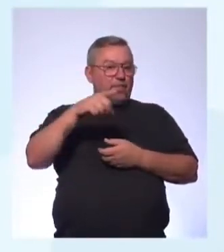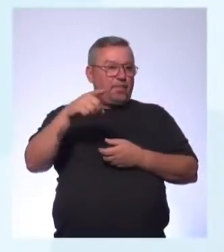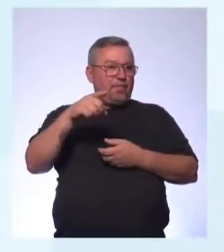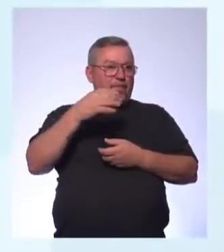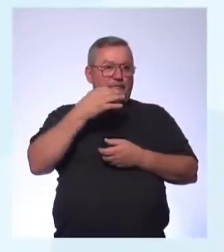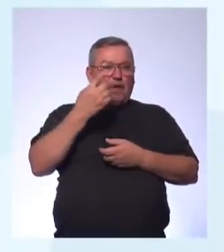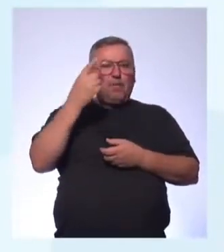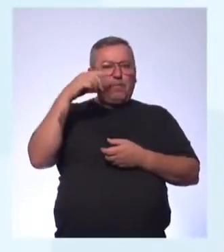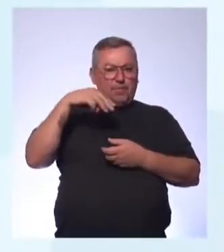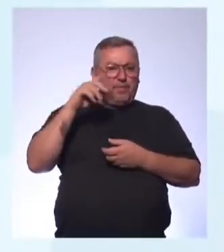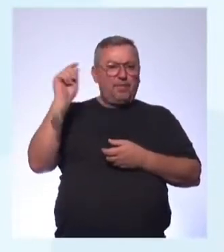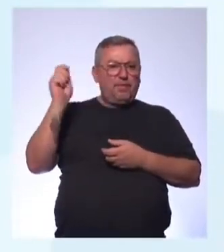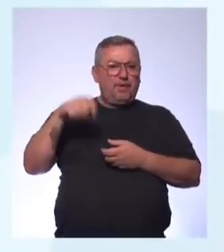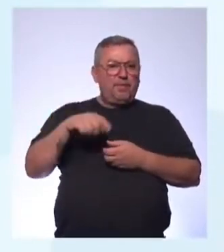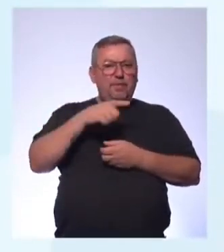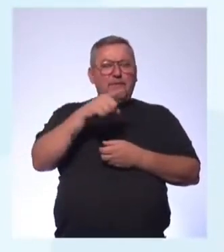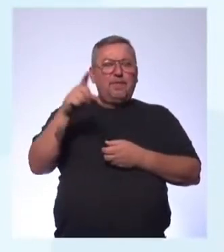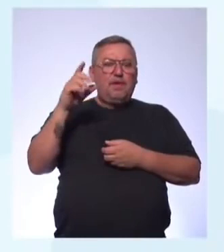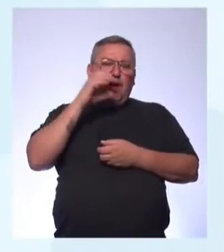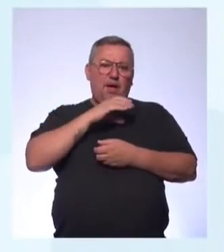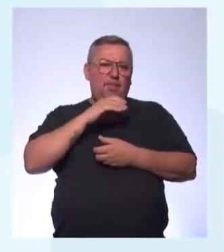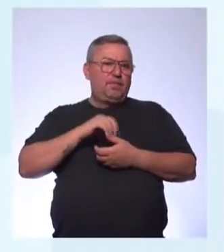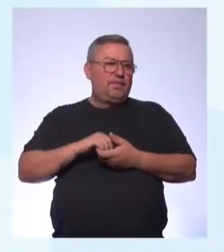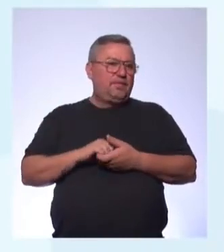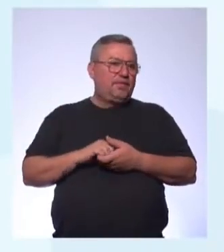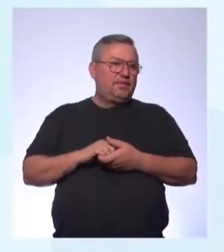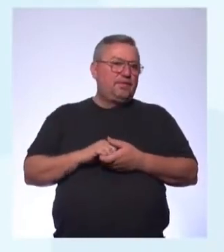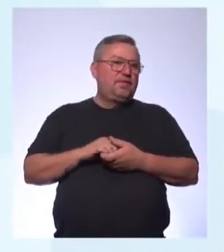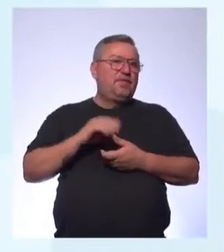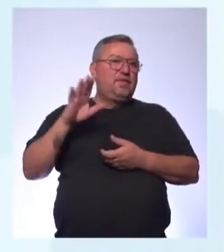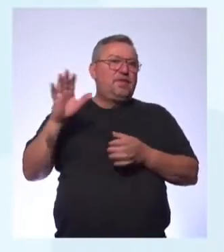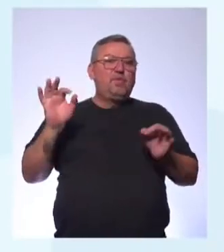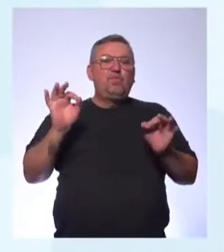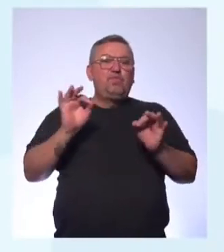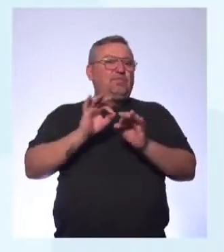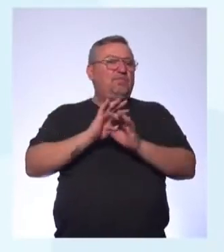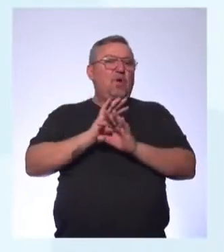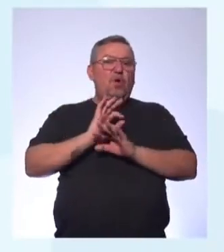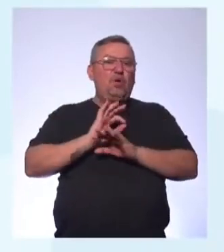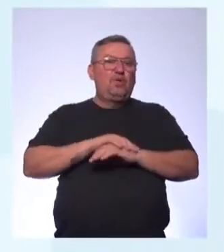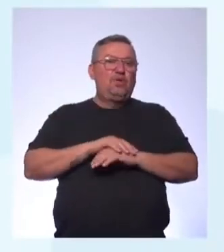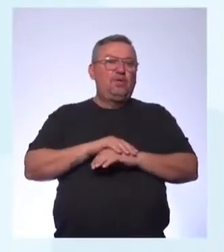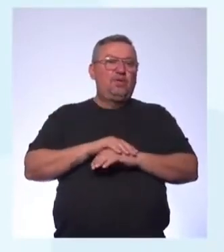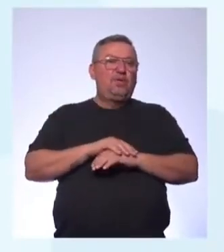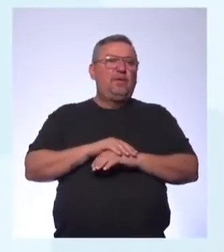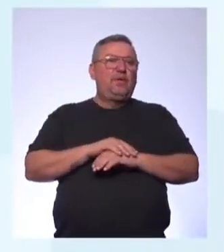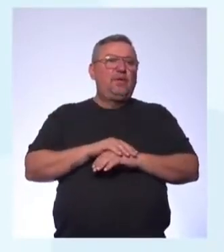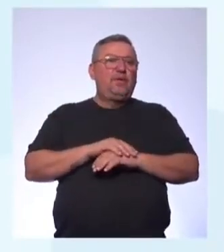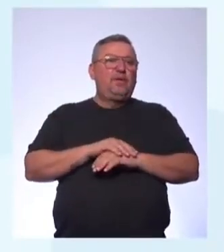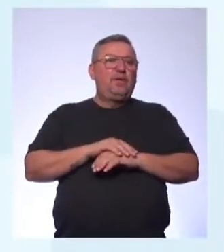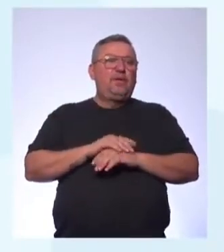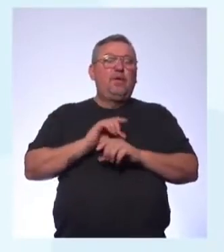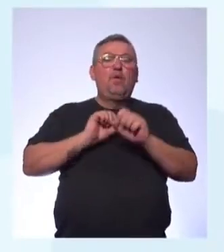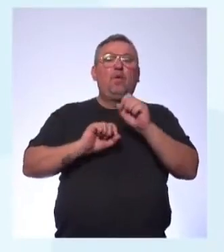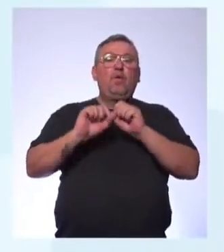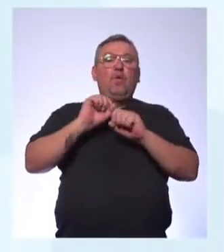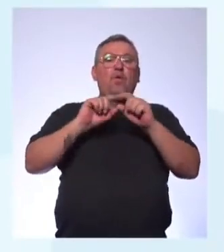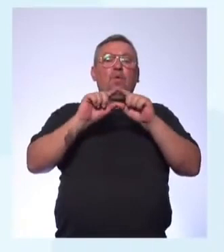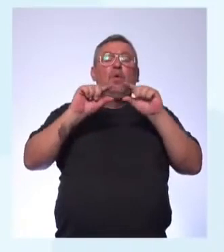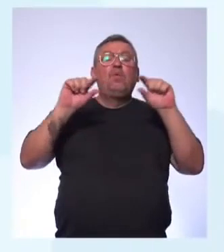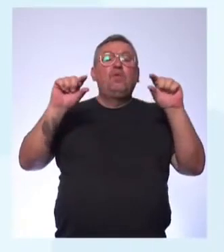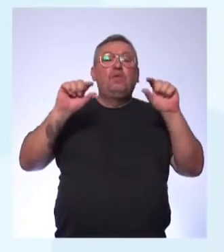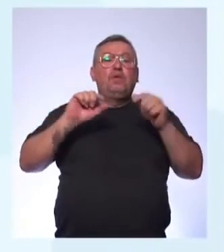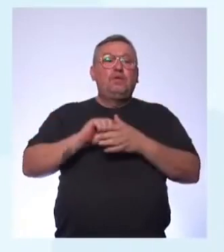1 minuto tá bom, porque vocês já estão craques, viu? Vocês já estão ótimos. Minha primeira pergunta. What is the title? Qual é o